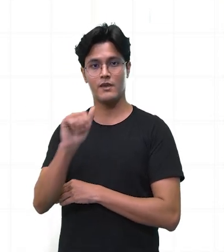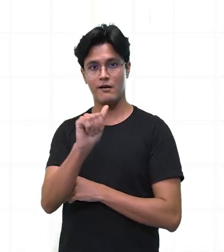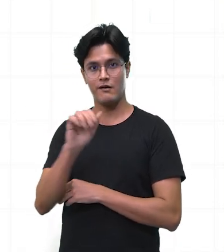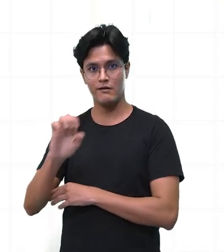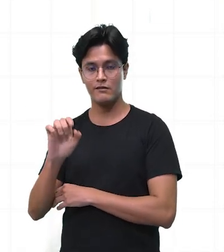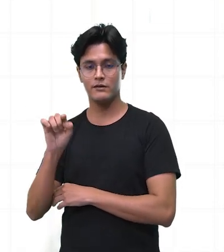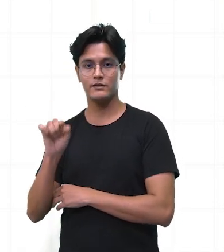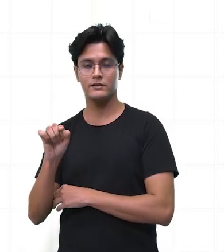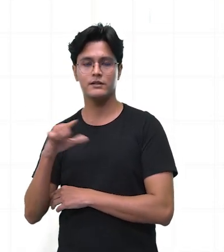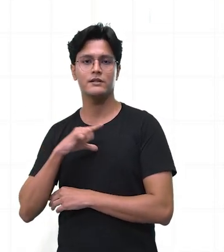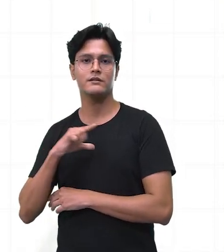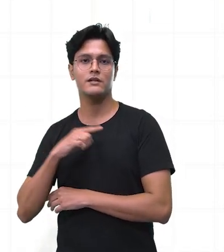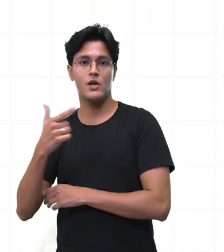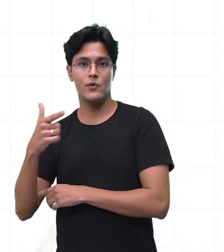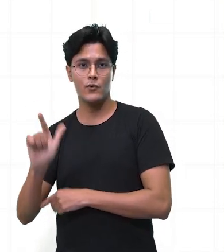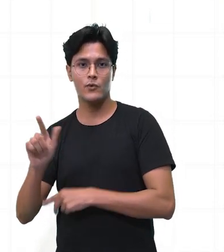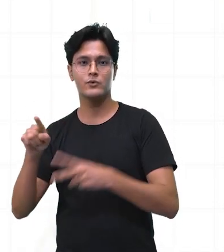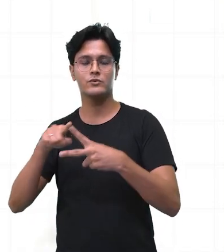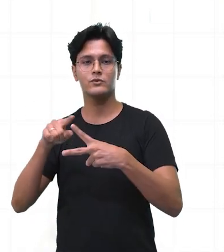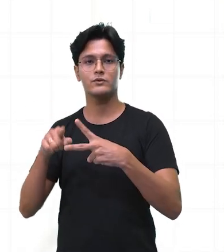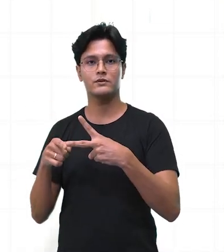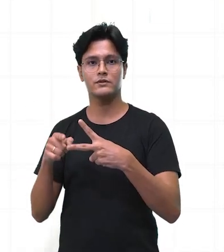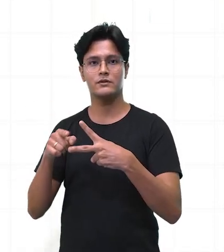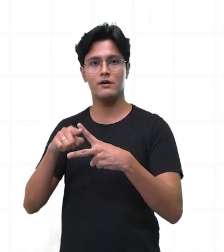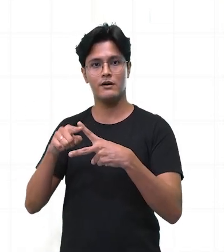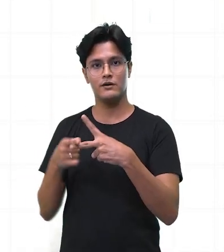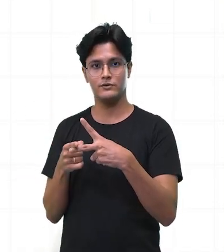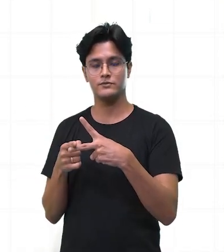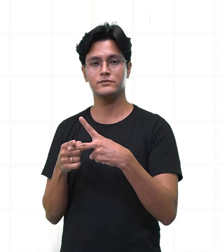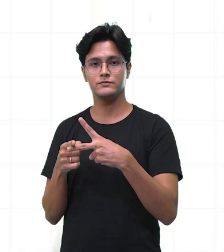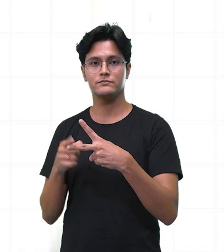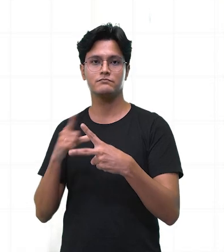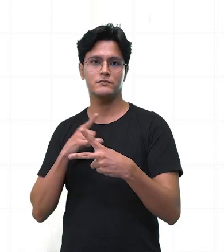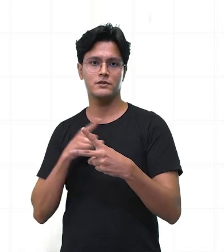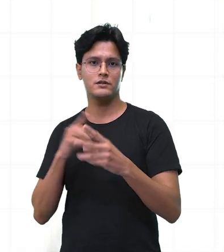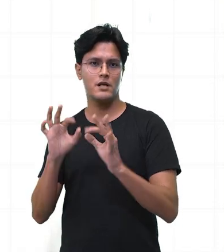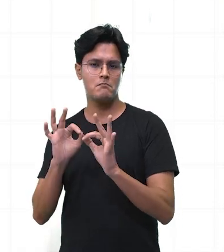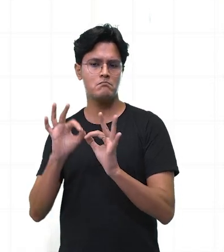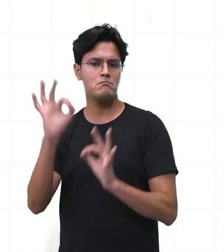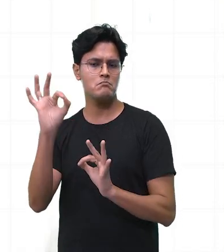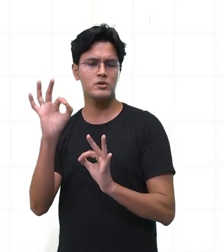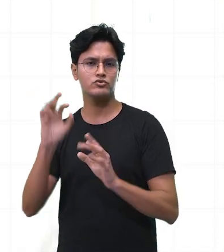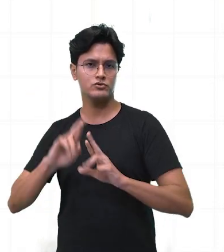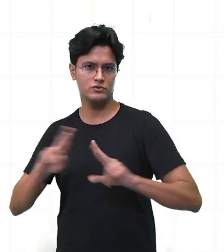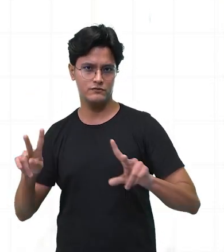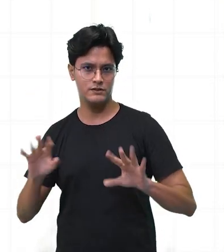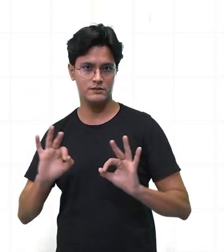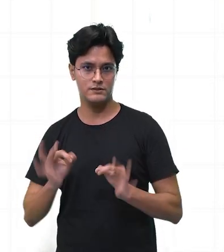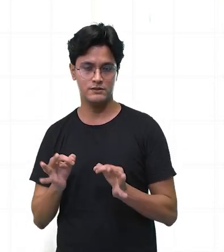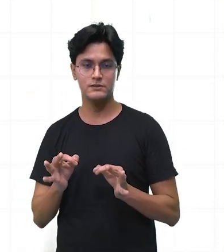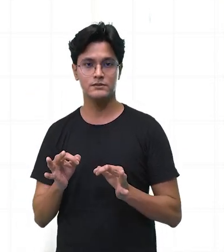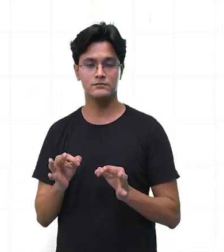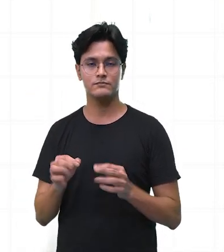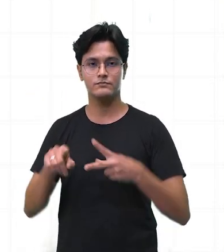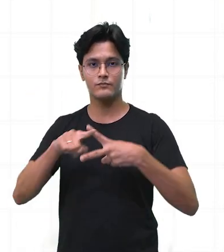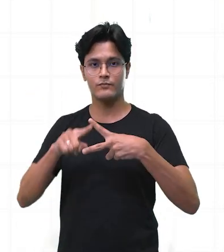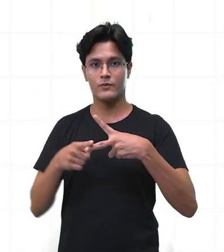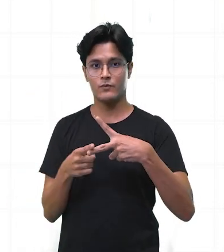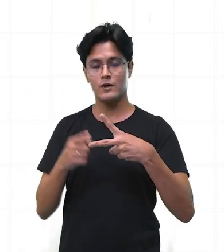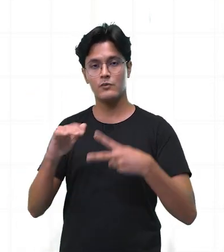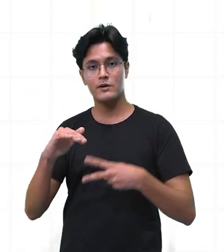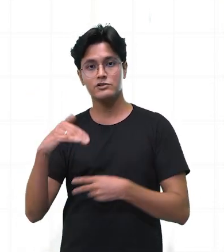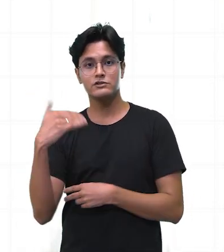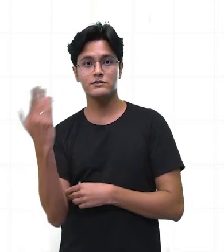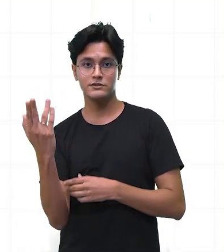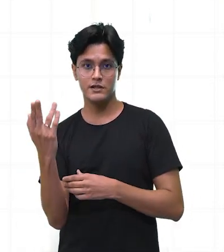aqui outro ângulo. Por isso que ele tem dois traços, significa que é uma outra medida. Então, o ângulo externo da